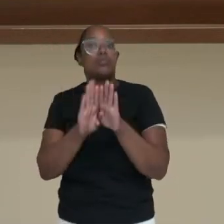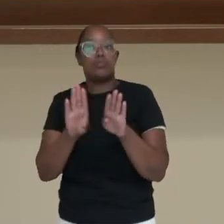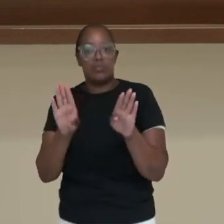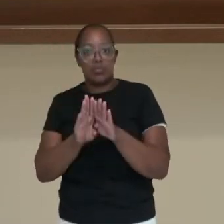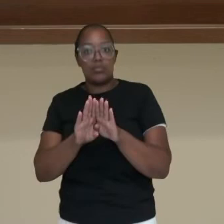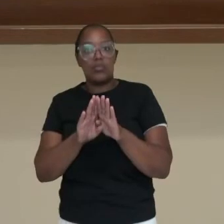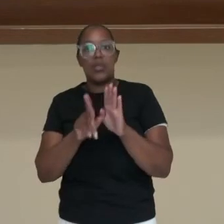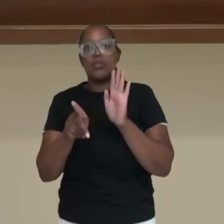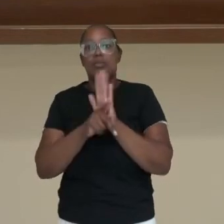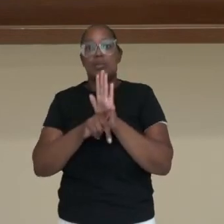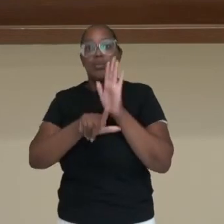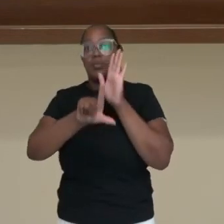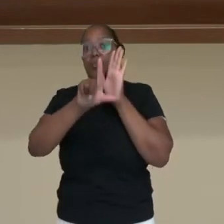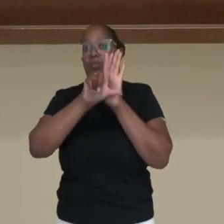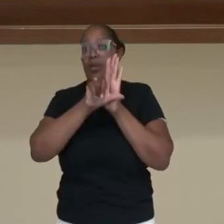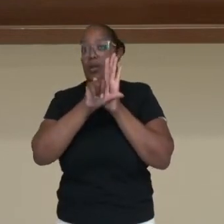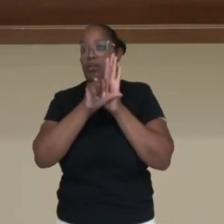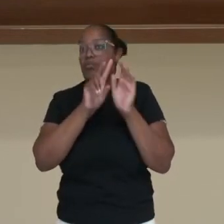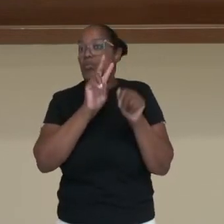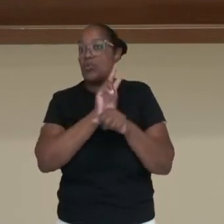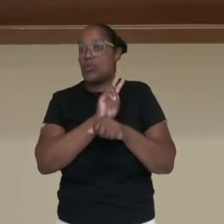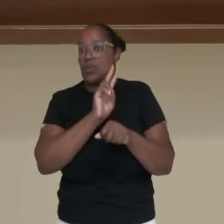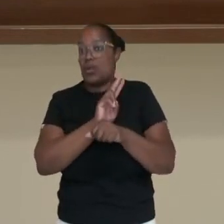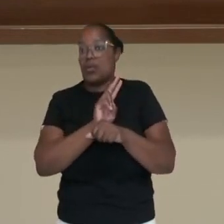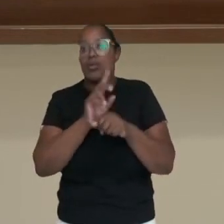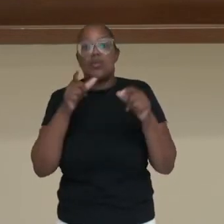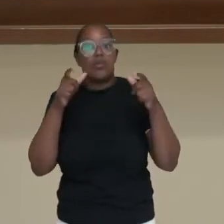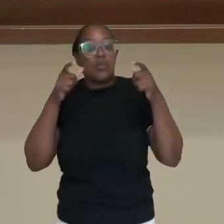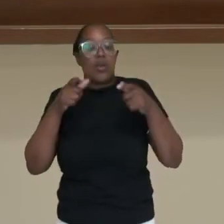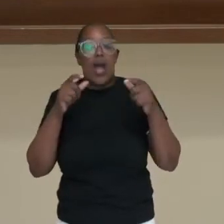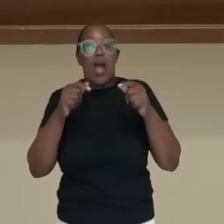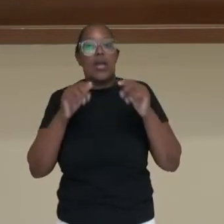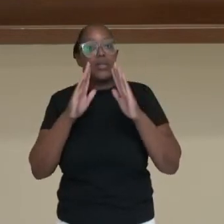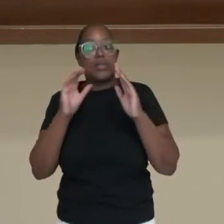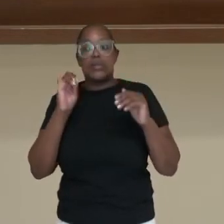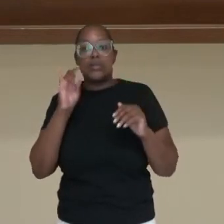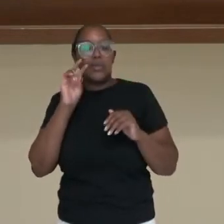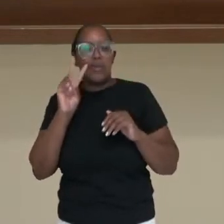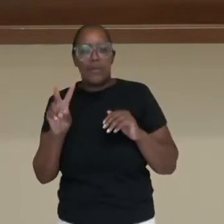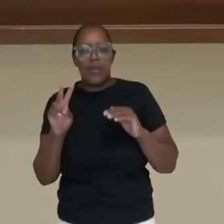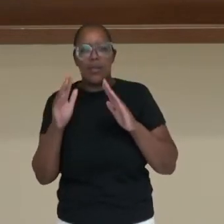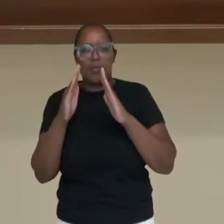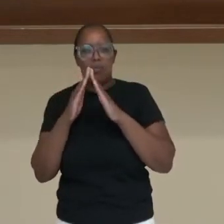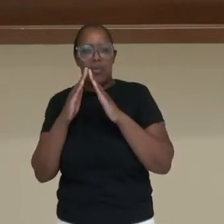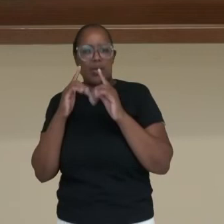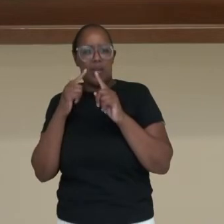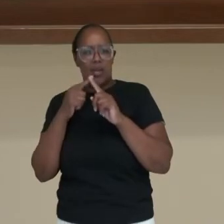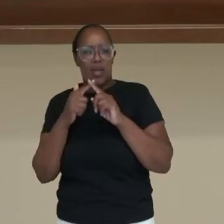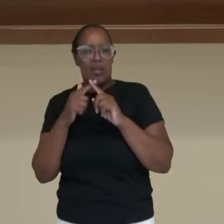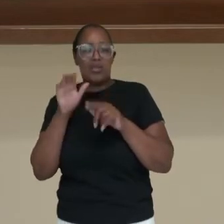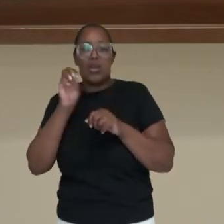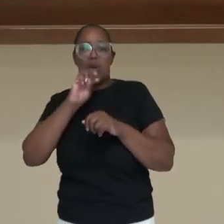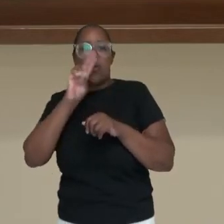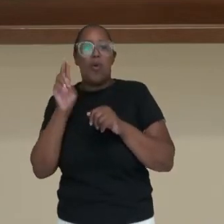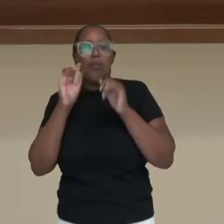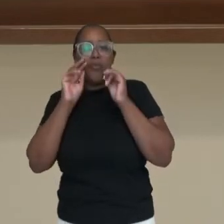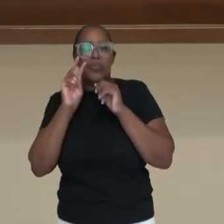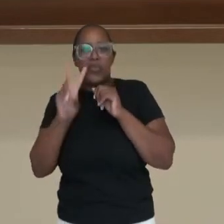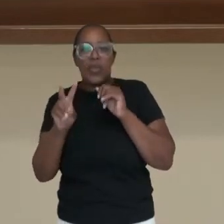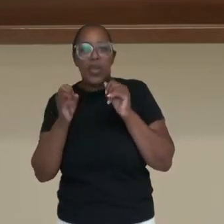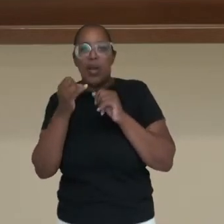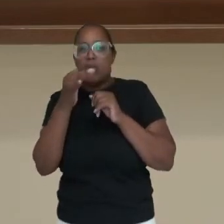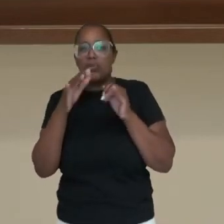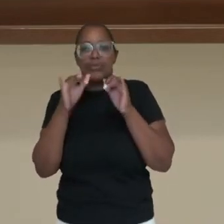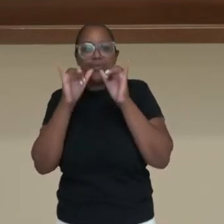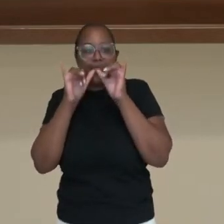por lei a preservação desses espaços, né? Às vezes a gente vê algumas notícias de espaços religiosos